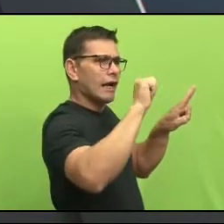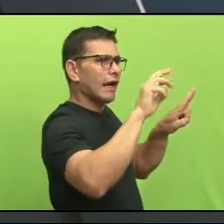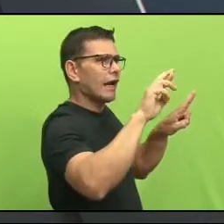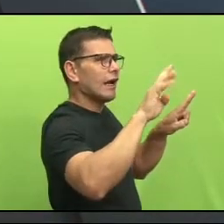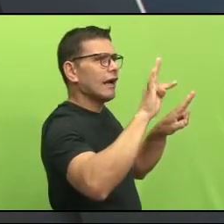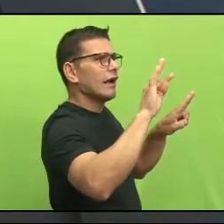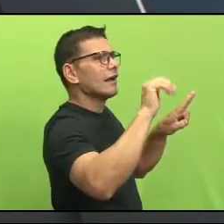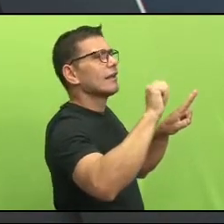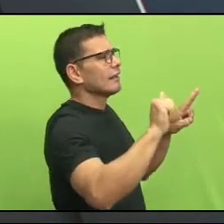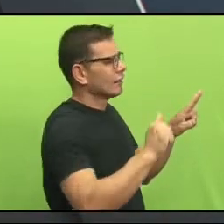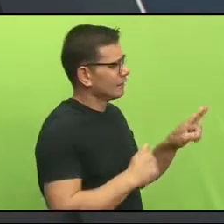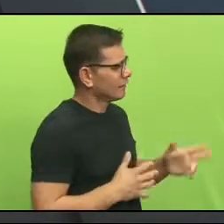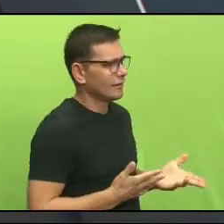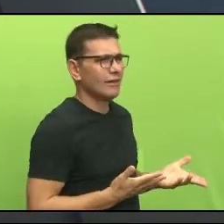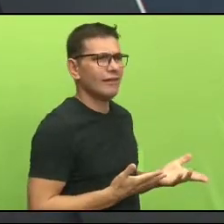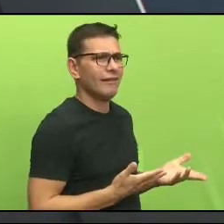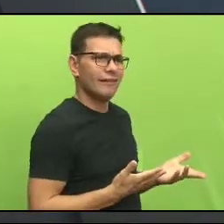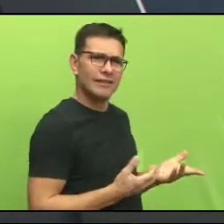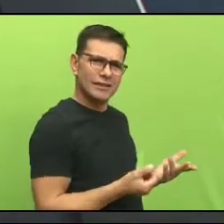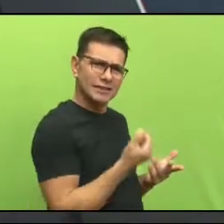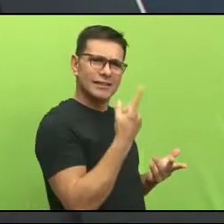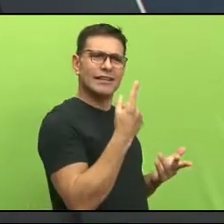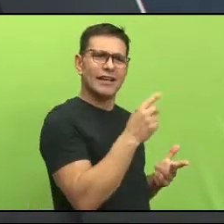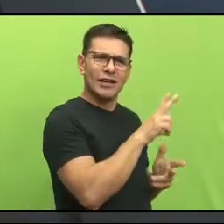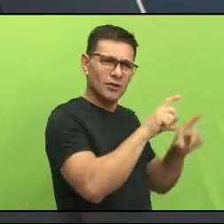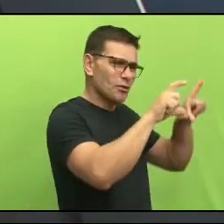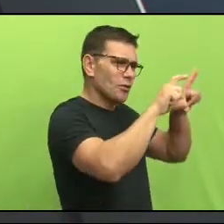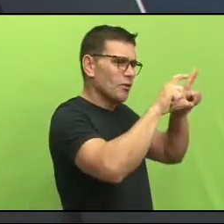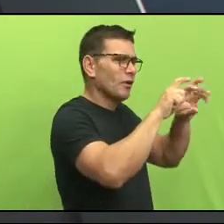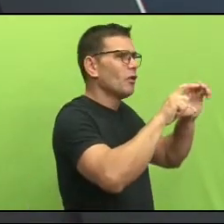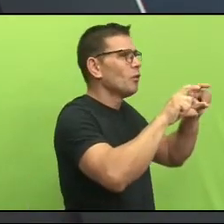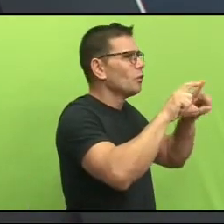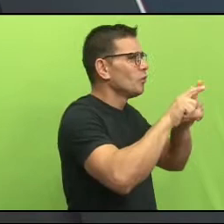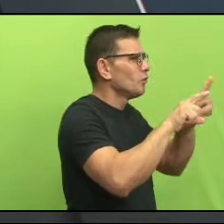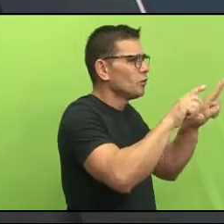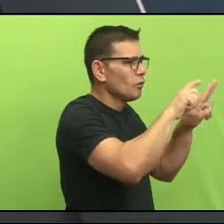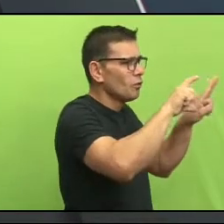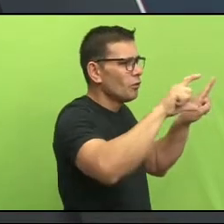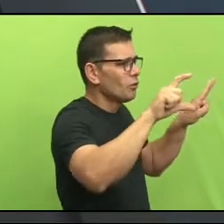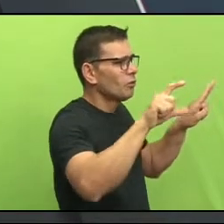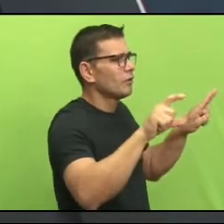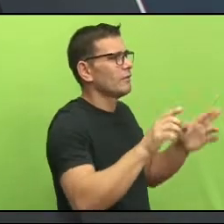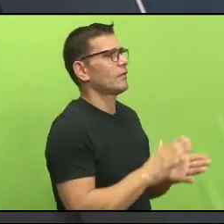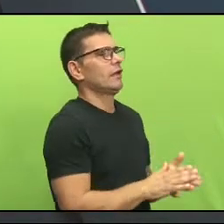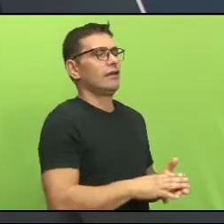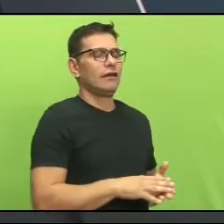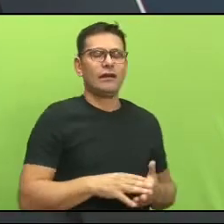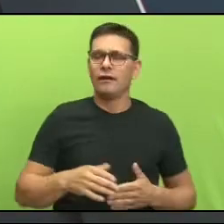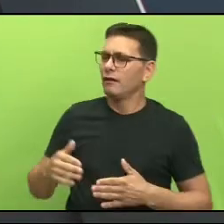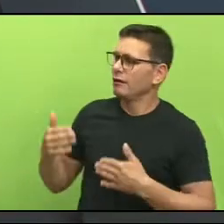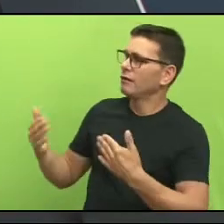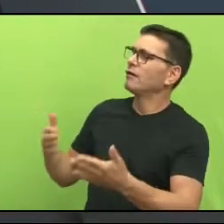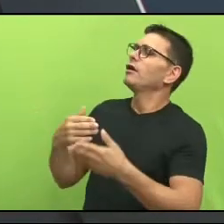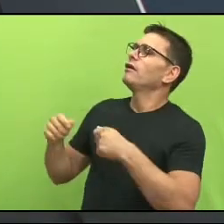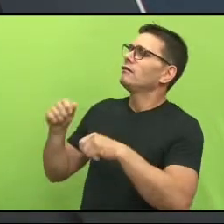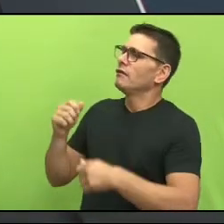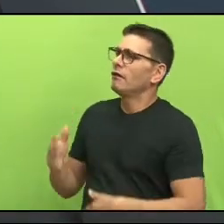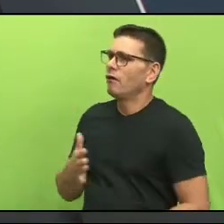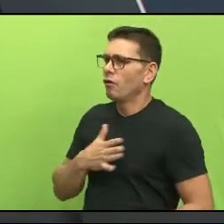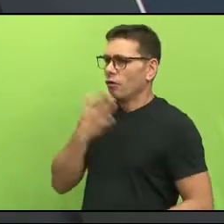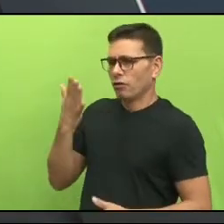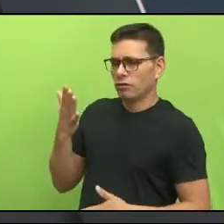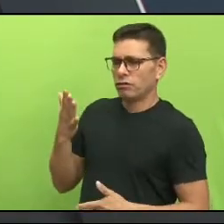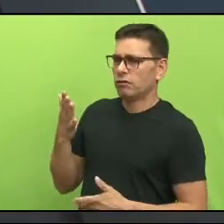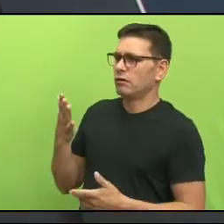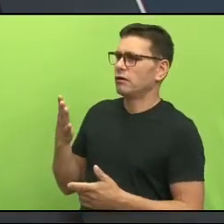queria saber de você, que eu ouvi e fiquei fascinado com a terapia de constelação familiar.